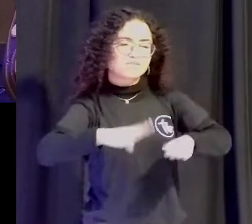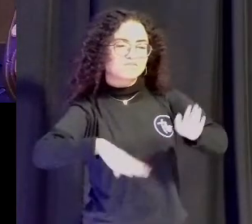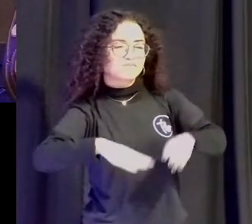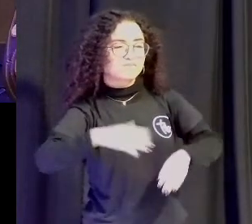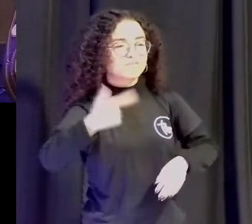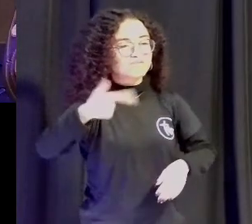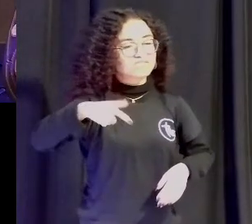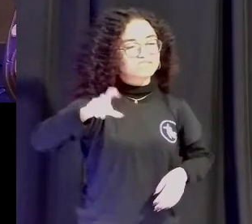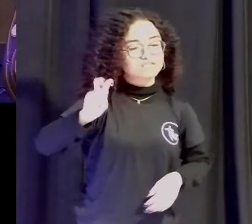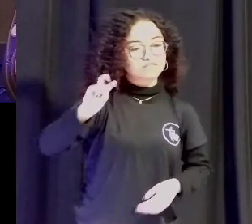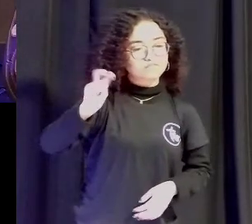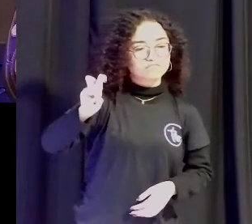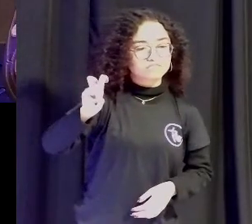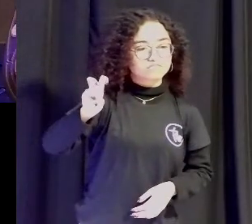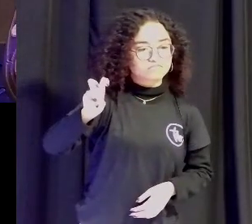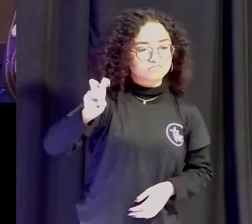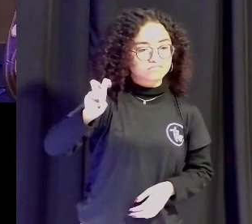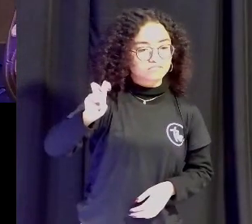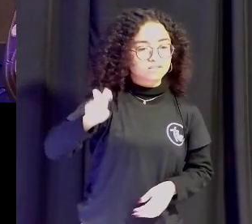e 20 de largura.